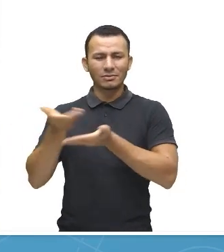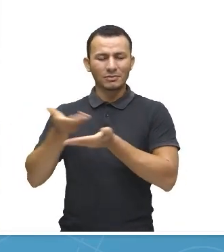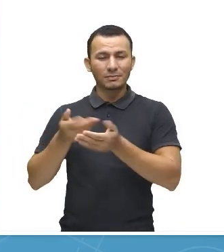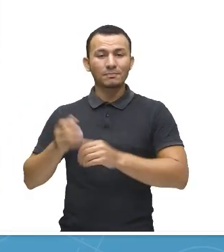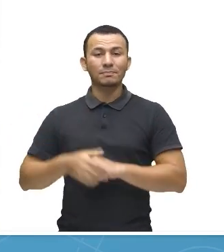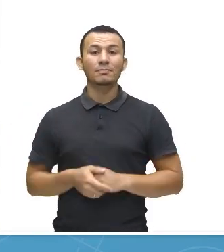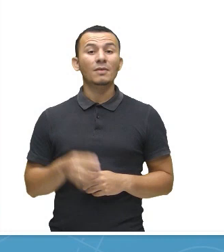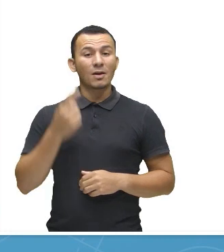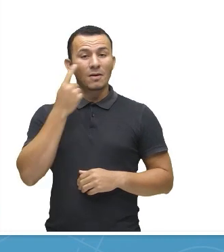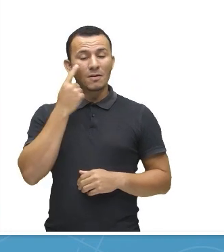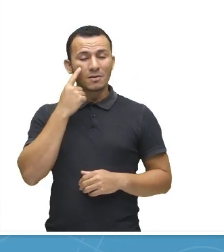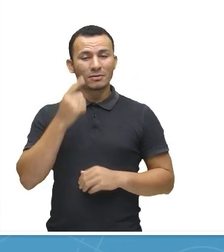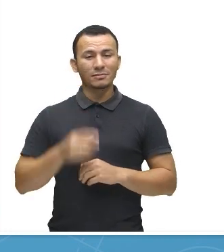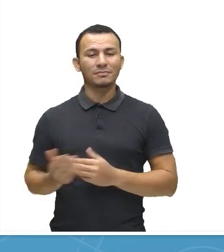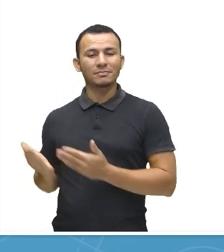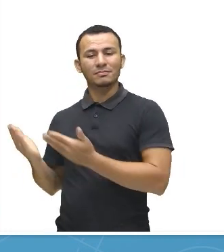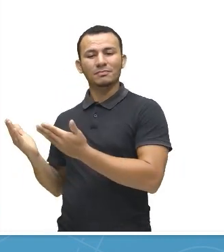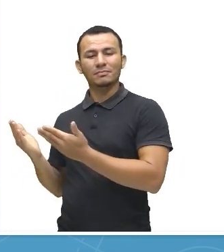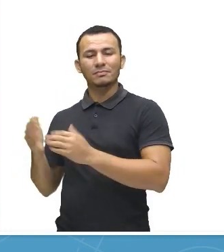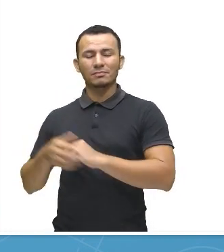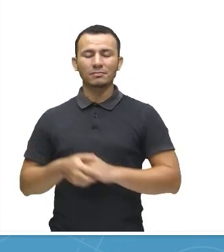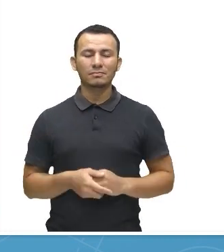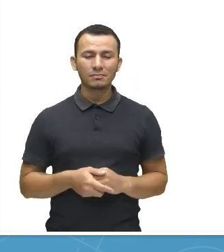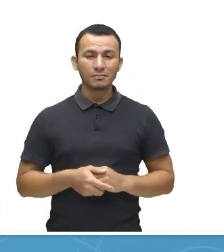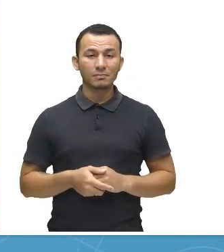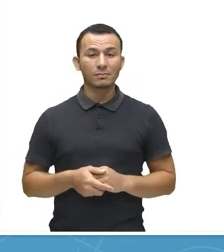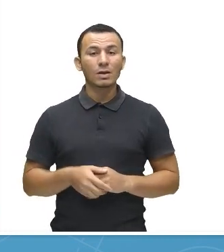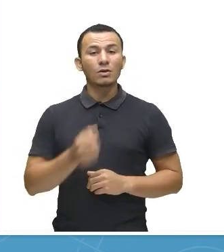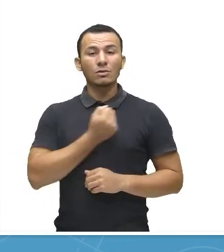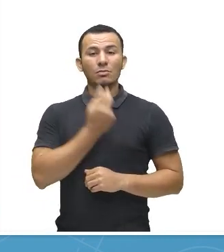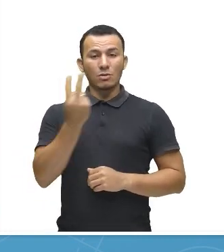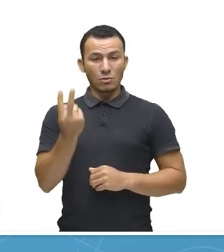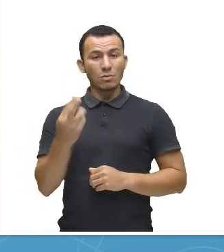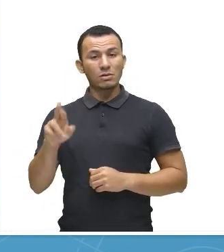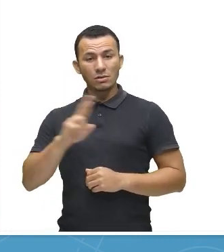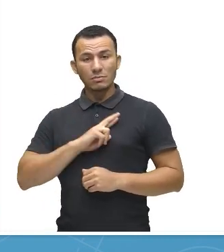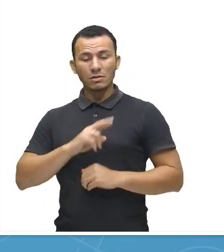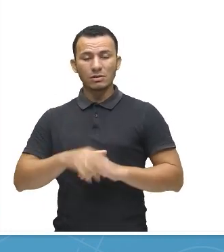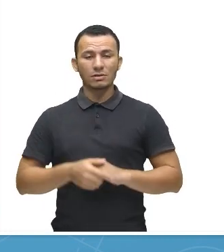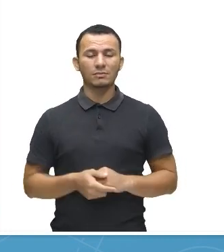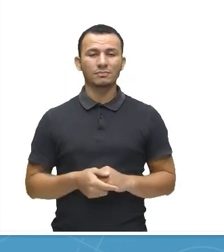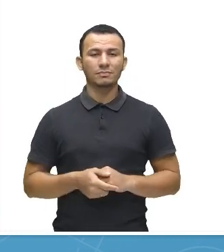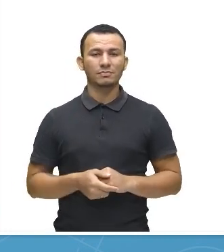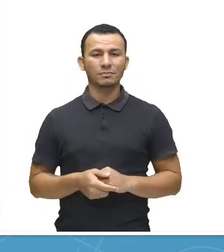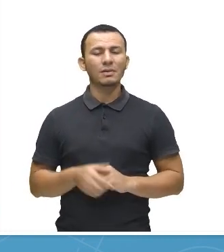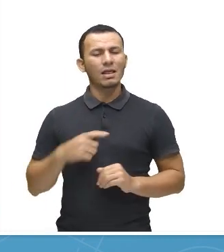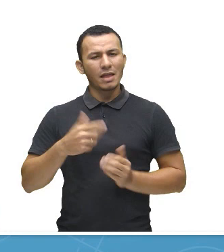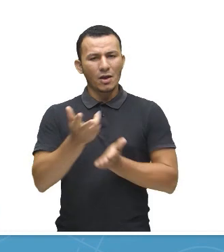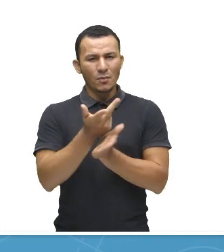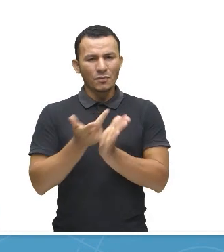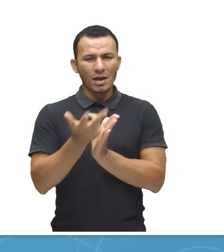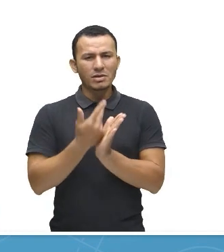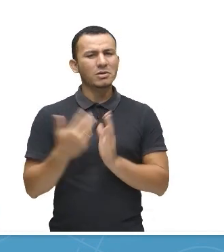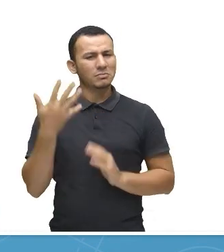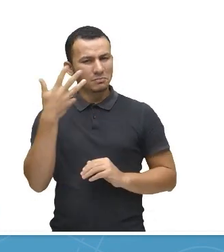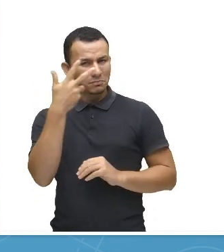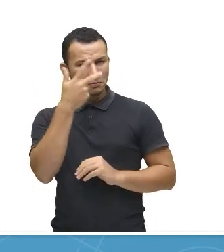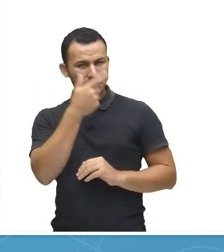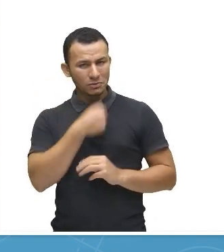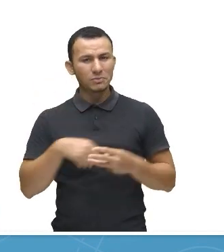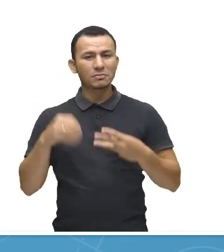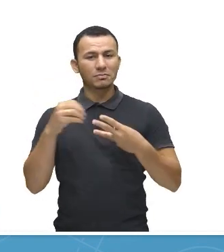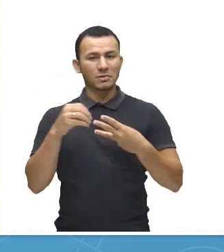nossa resposta. Gabarito da questão 2. Então, a gente tem aí, olha, um desenho aí bonitinho